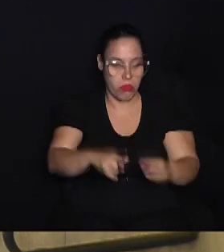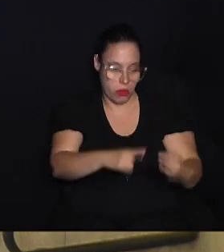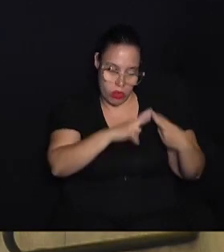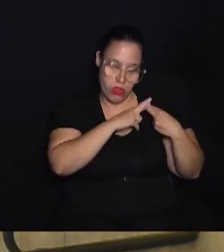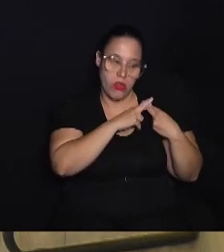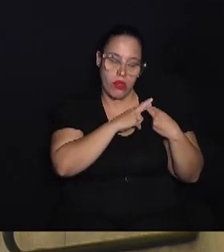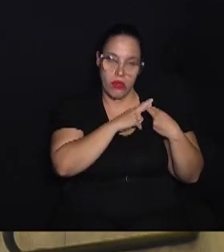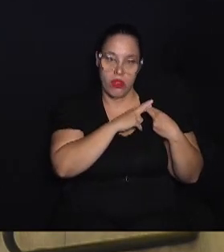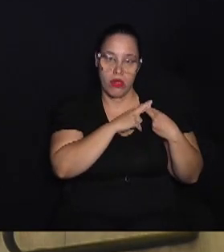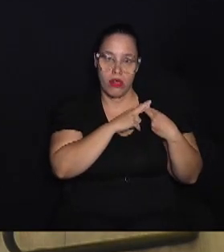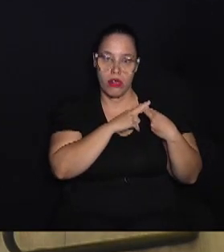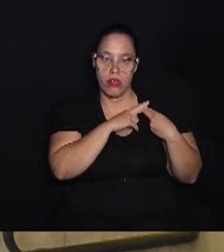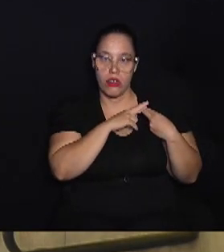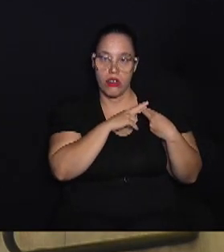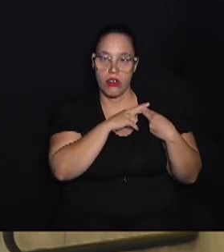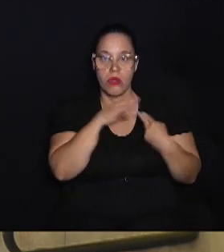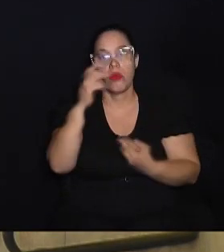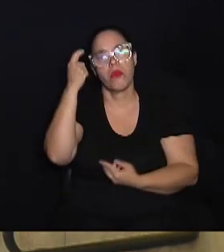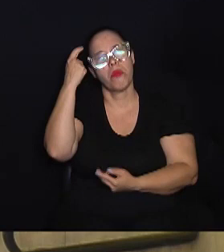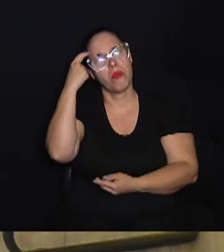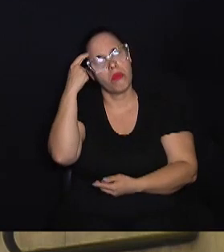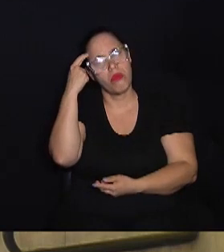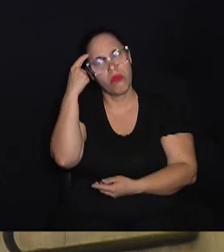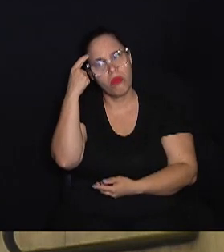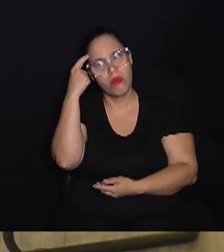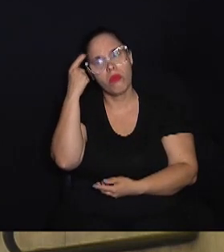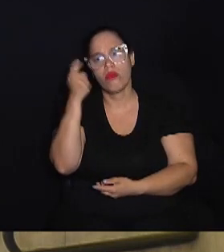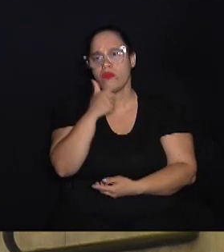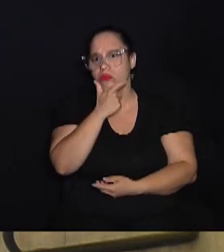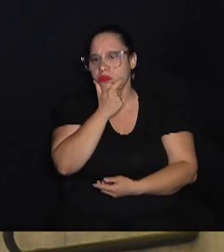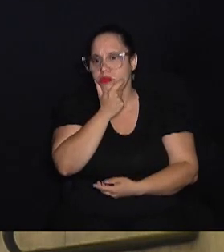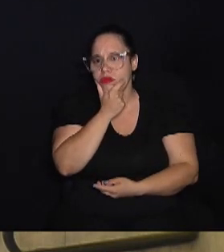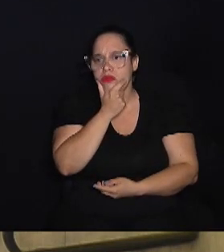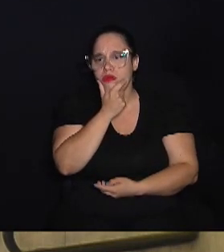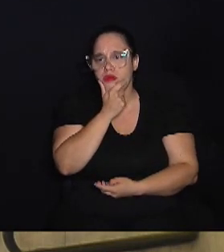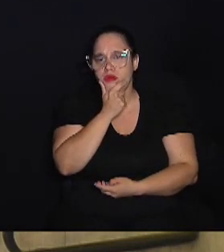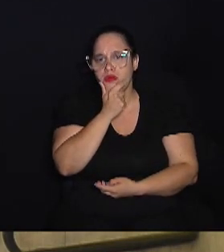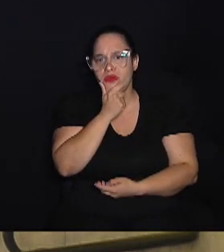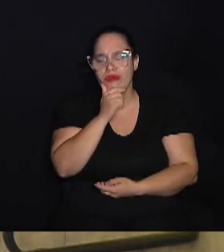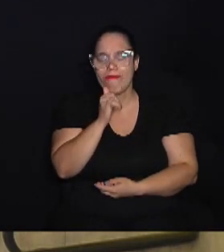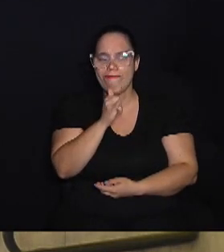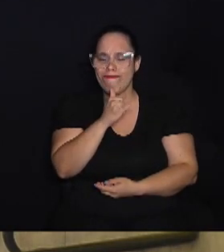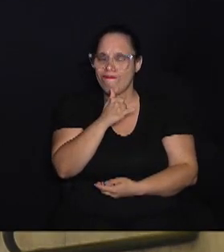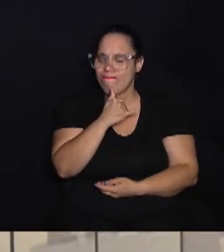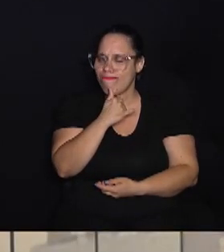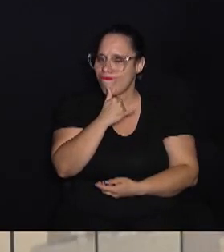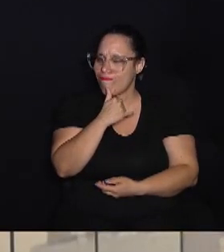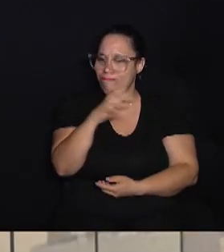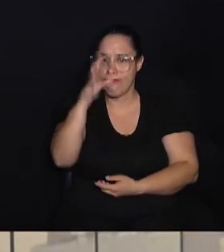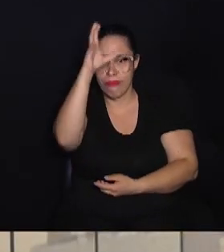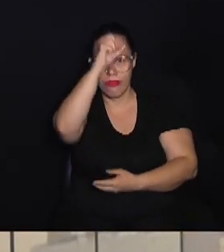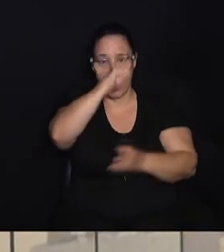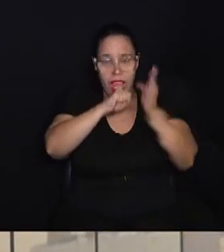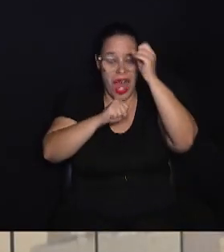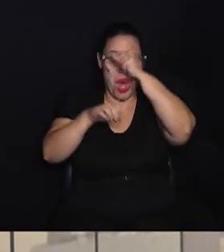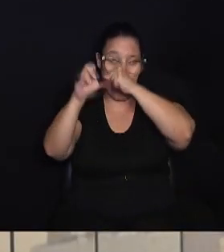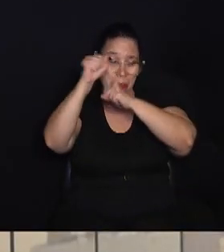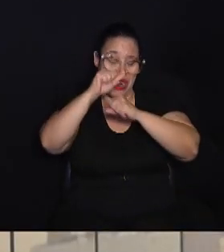responsabilidades? Eu penso que realmente a gente, infelizmente, aprende um pouquinho pela dor,